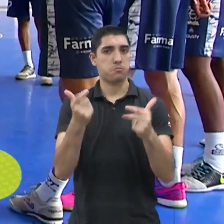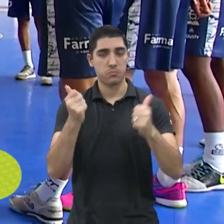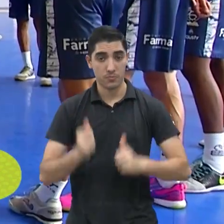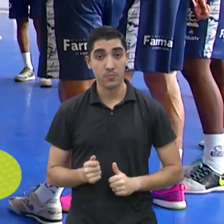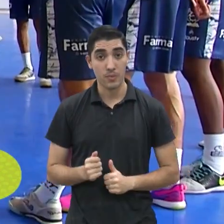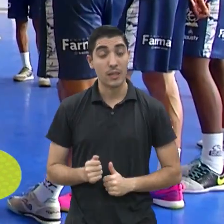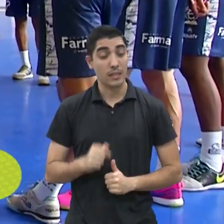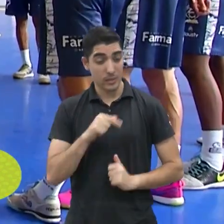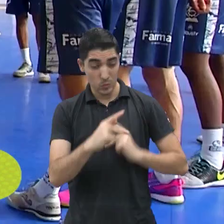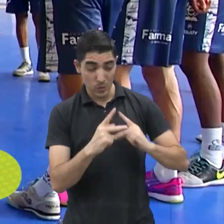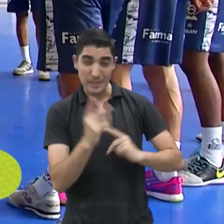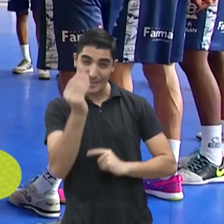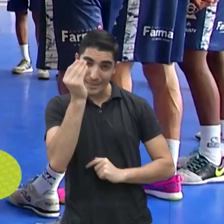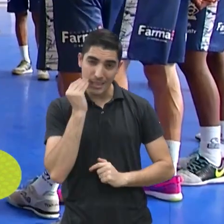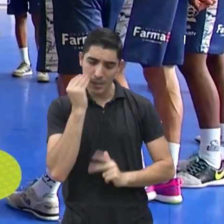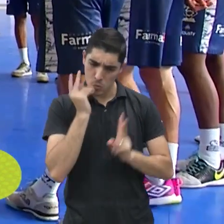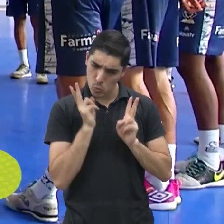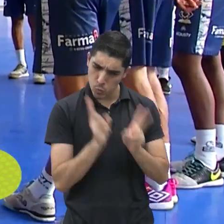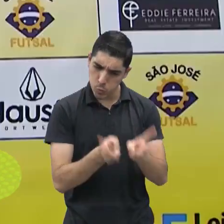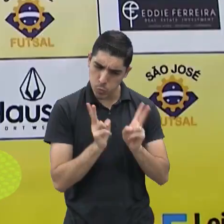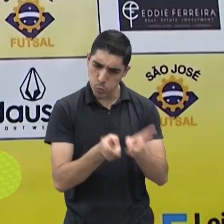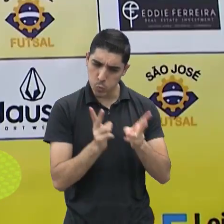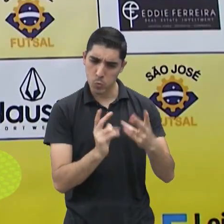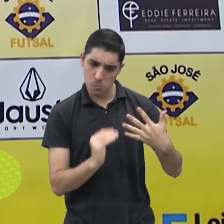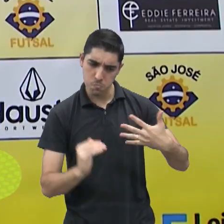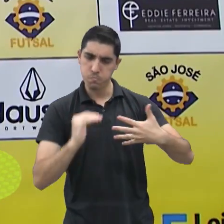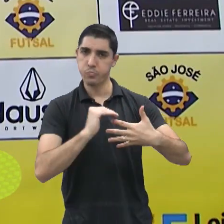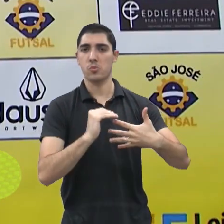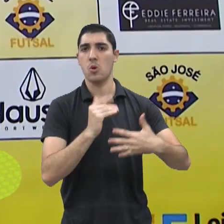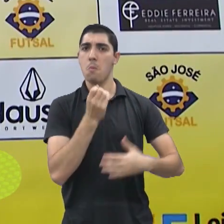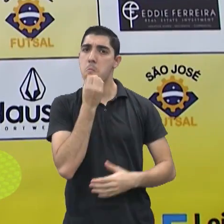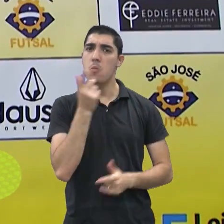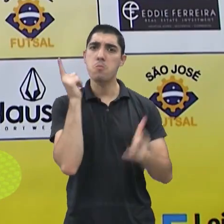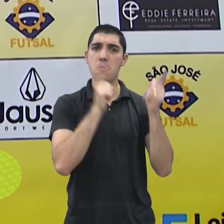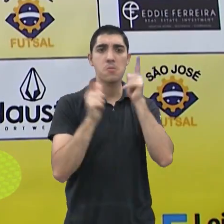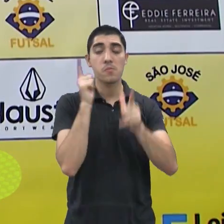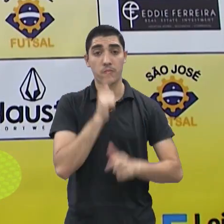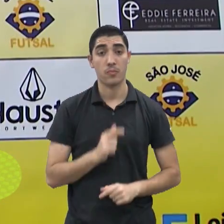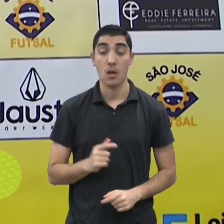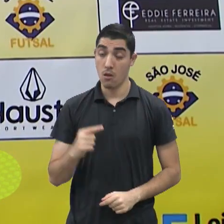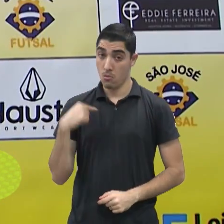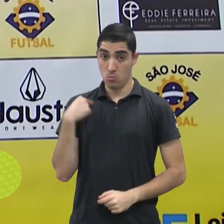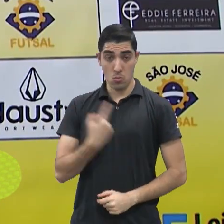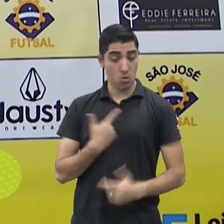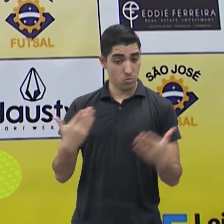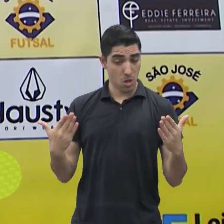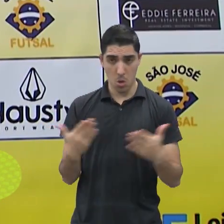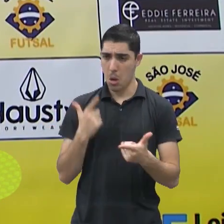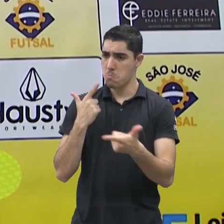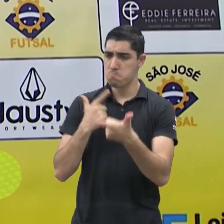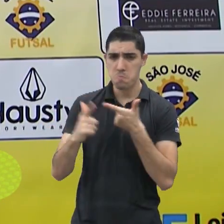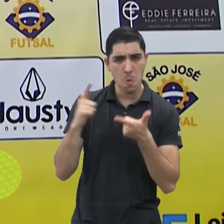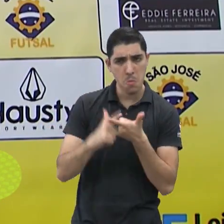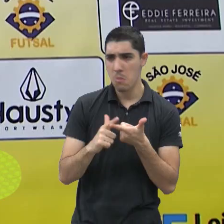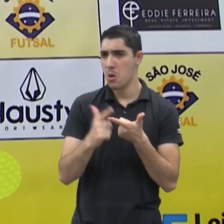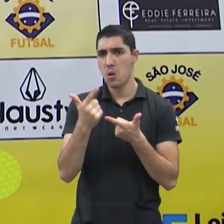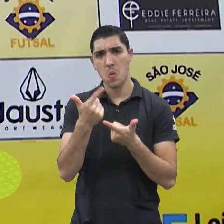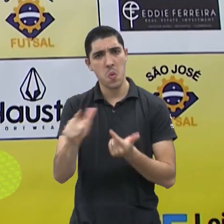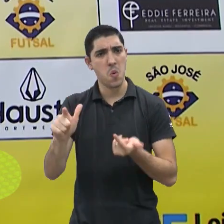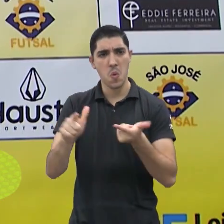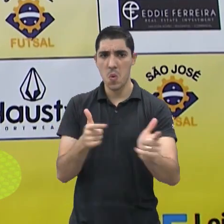buscar consolidar a campanha consistente. A gente vai procurar fazer a nossa parte, independente de todo e